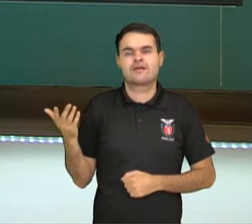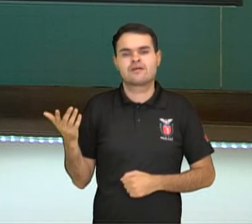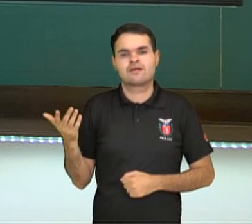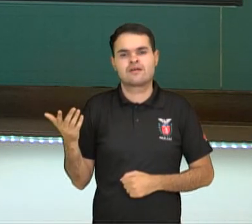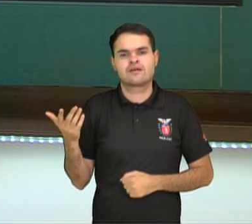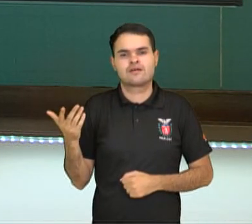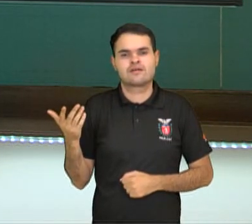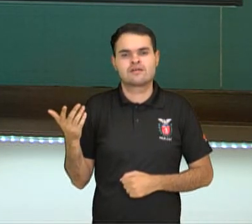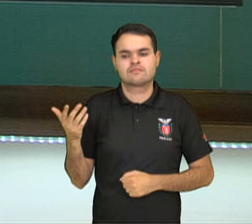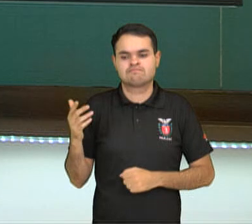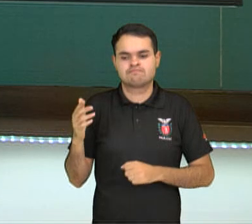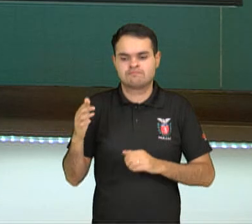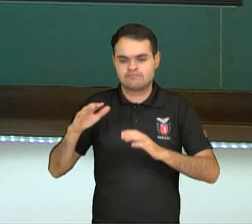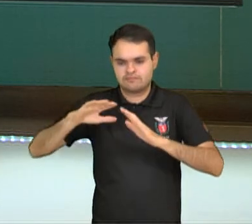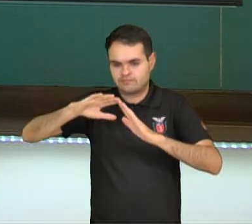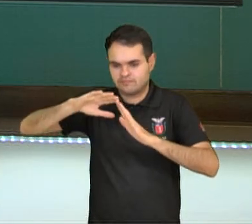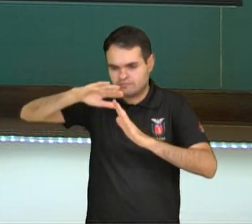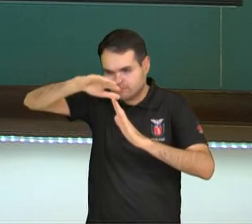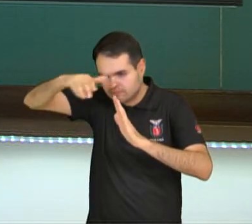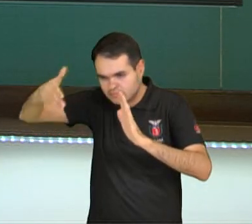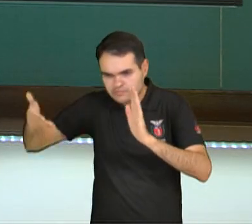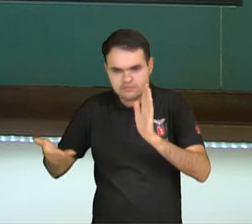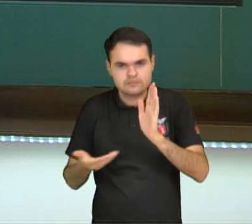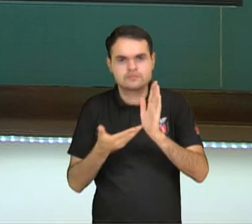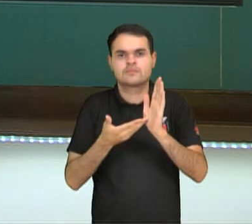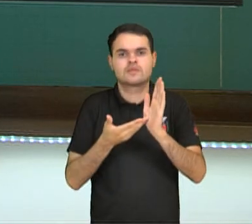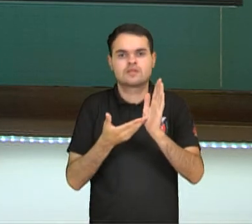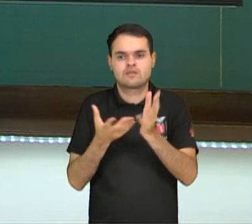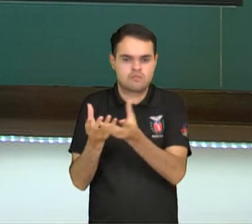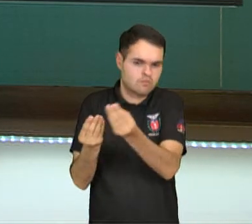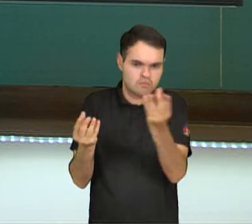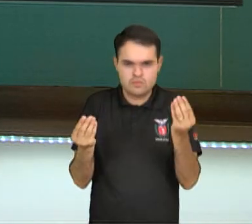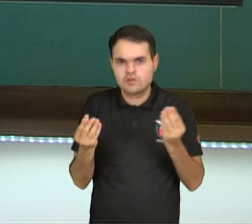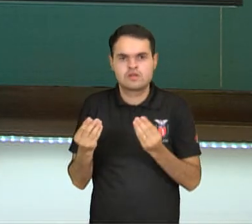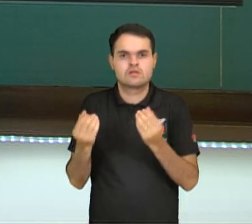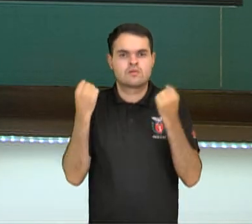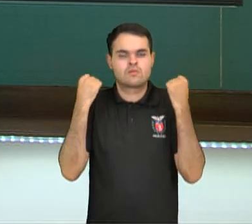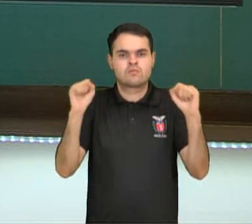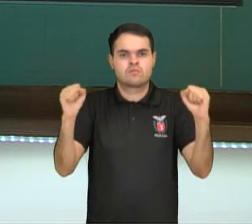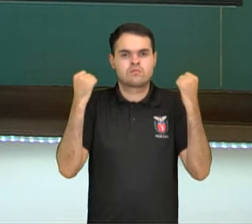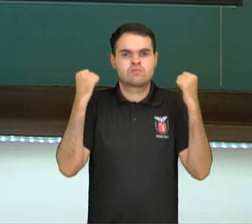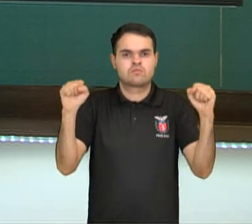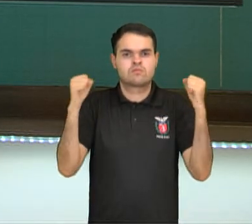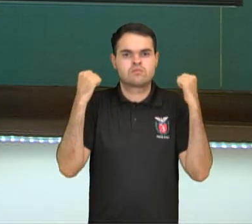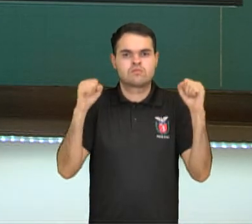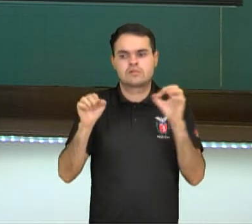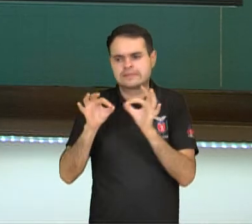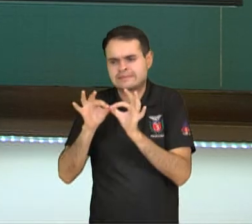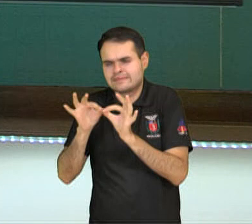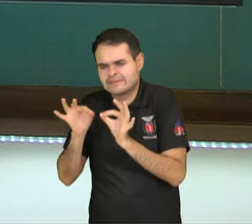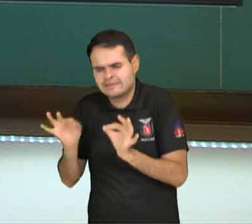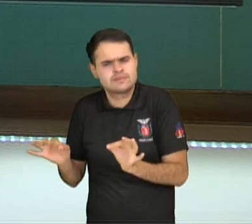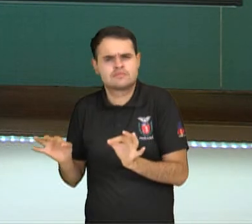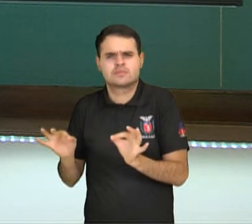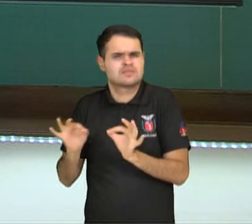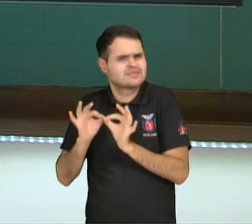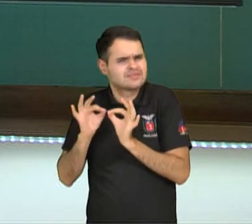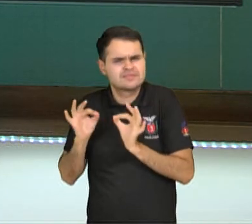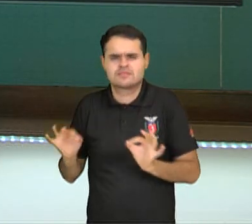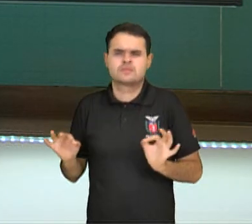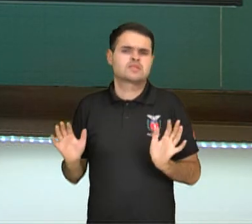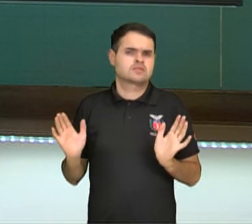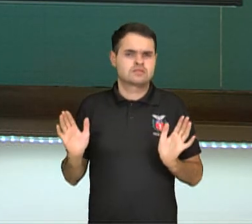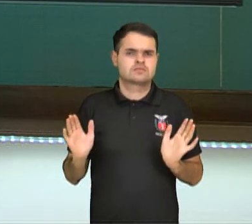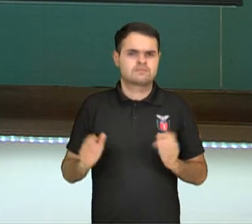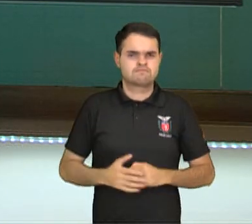uma escola de exercícios, né? um meio de se exercitar dos mais simples que existem,